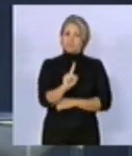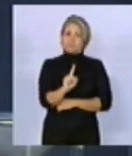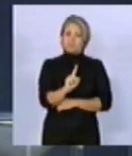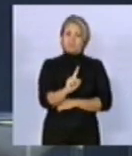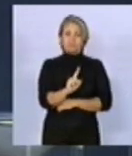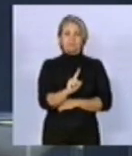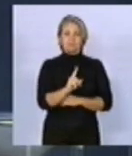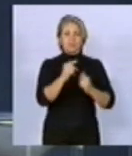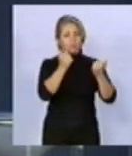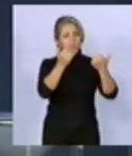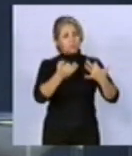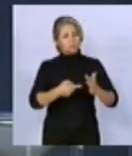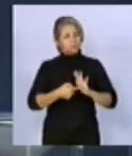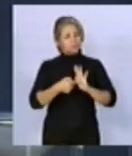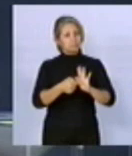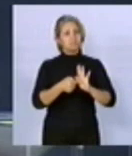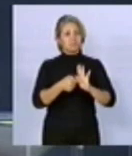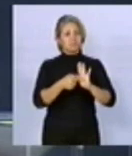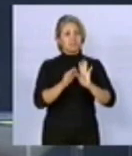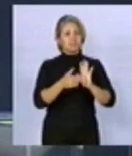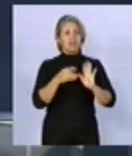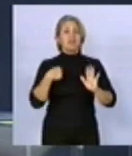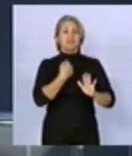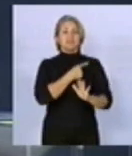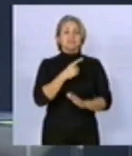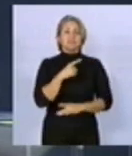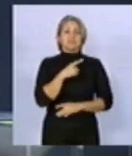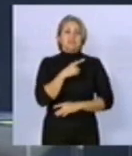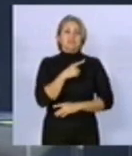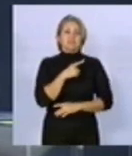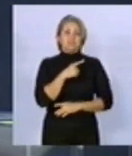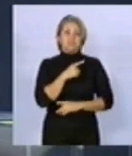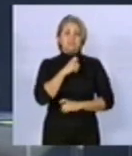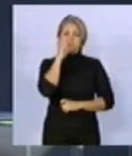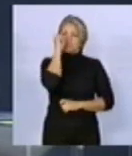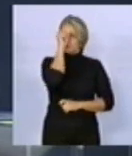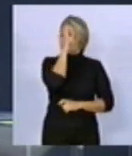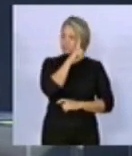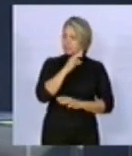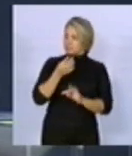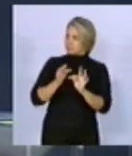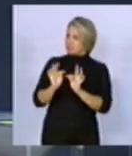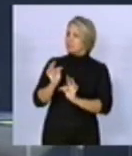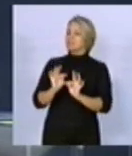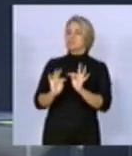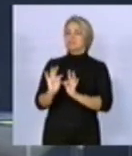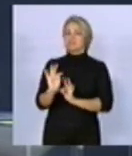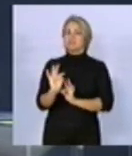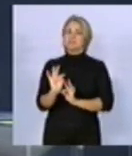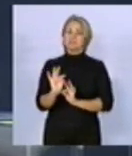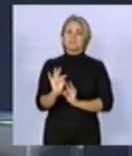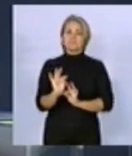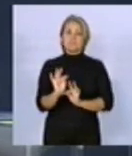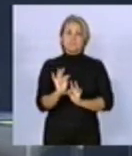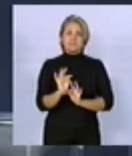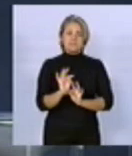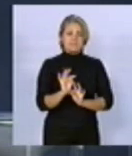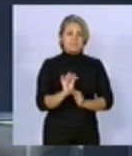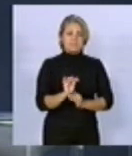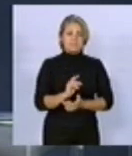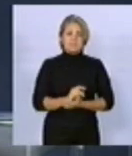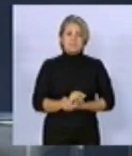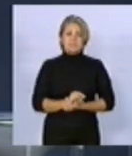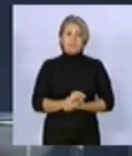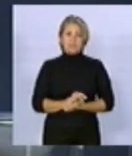e demonstrado aqui nós temos é dificuldades técnicas o que